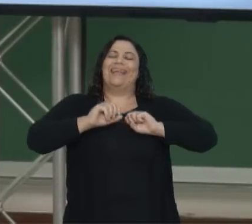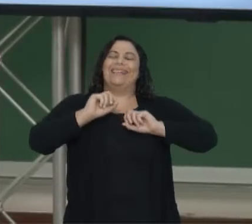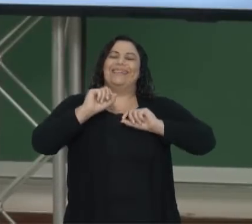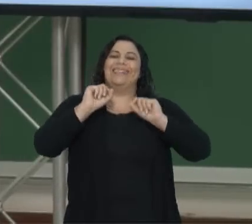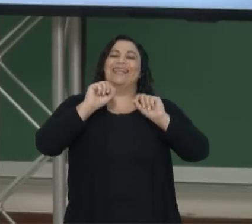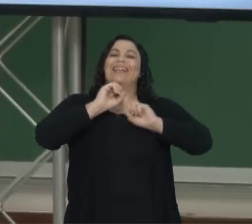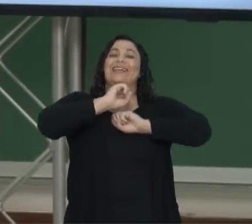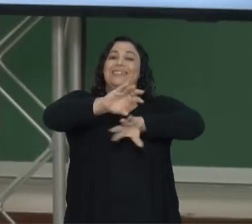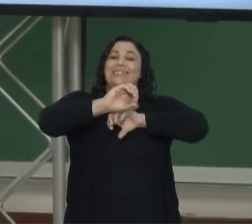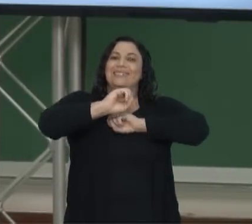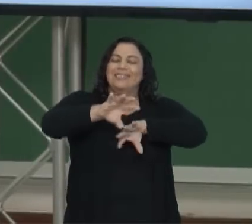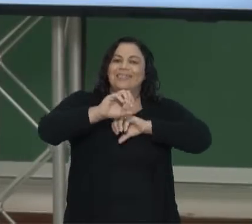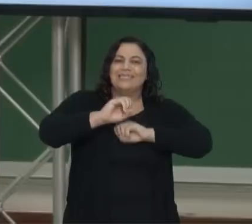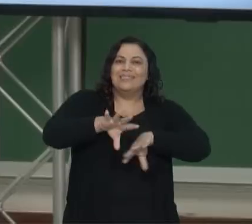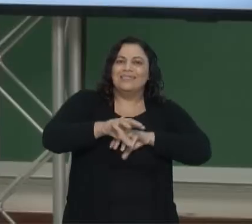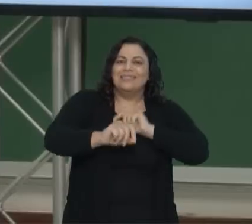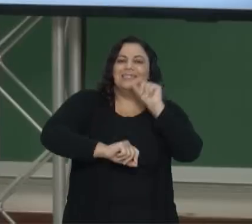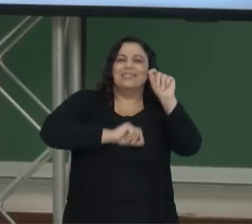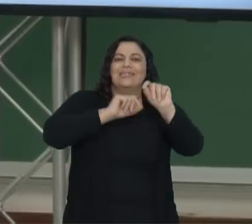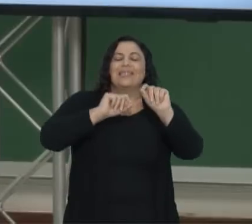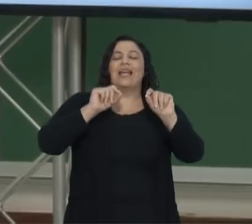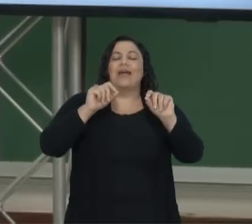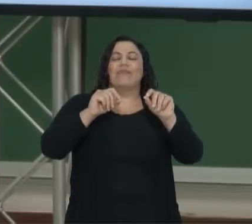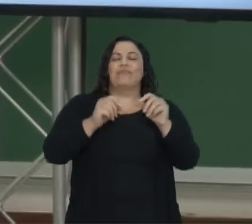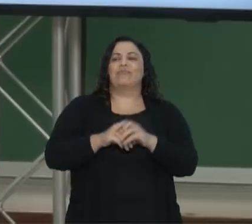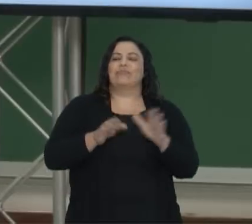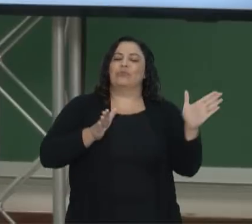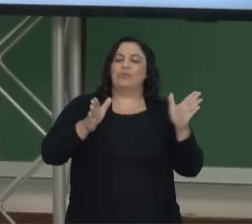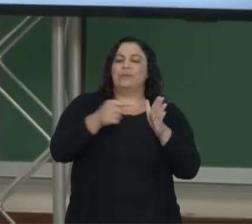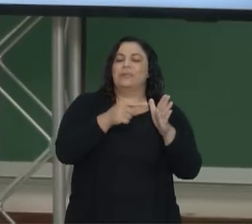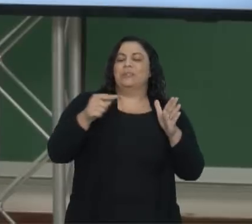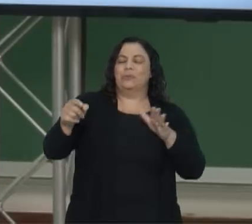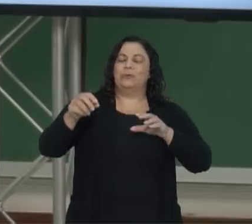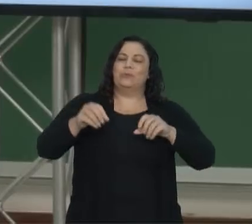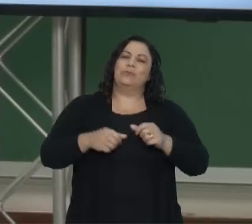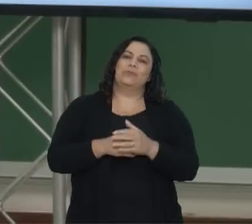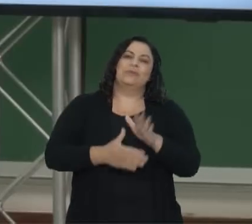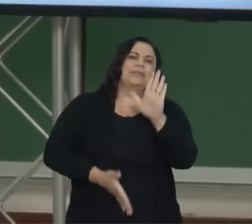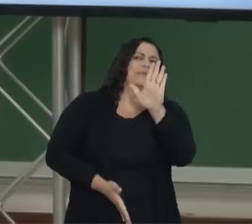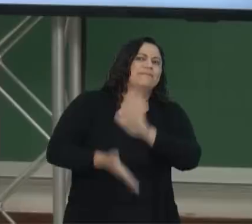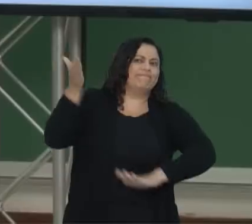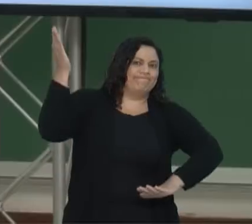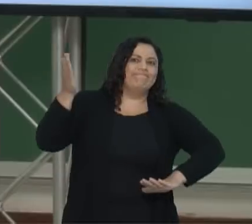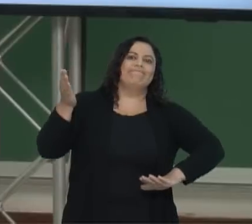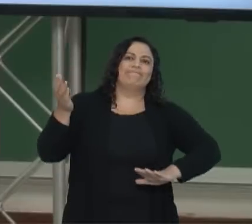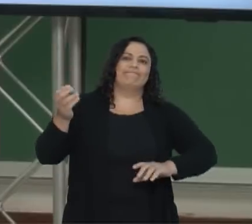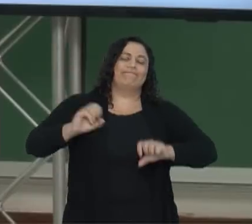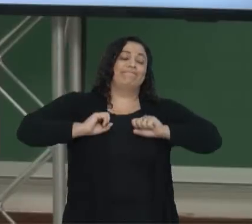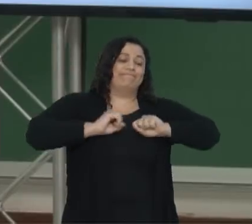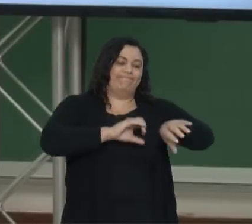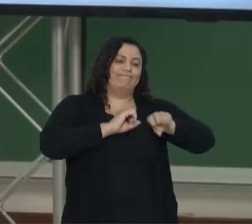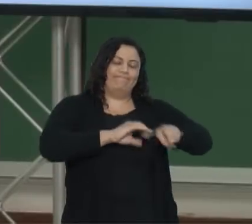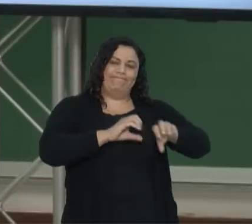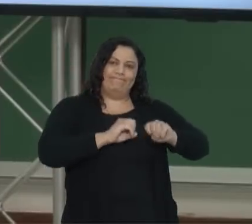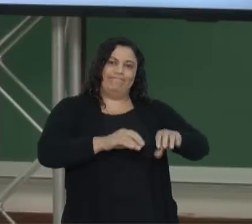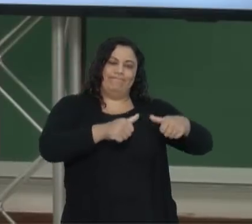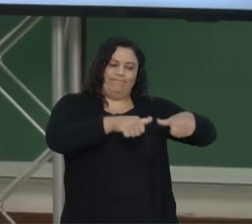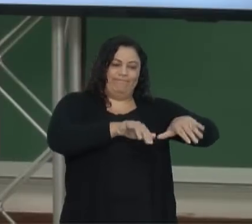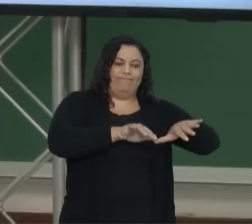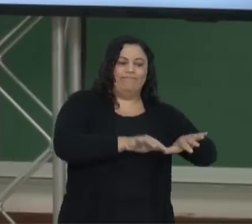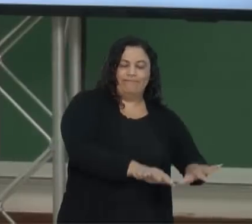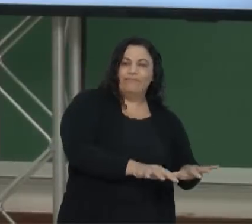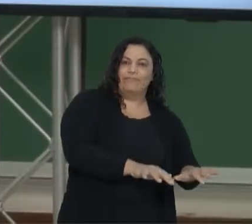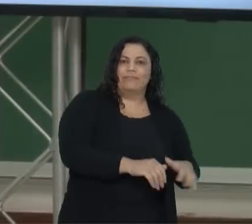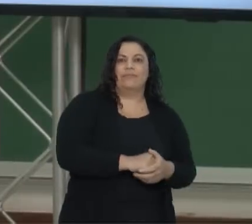tinham aprendido nesse período que tinham fugido, né? E aí eles iam ensinando para os que tinham ficado lá nas fazendas